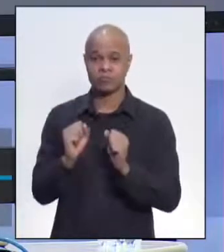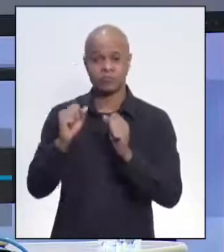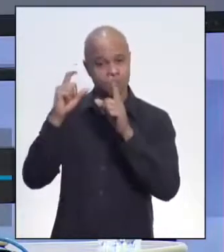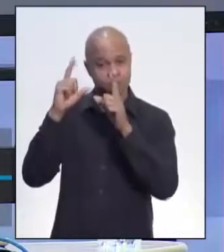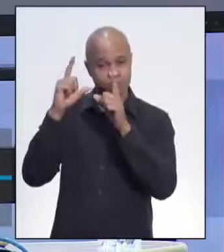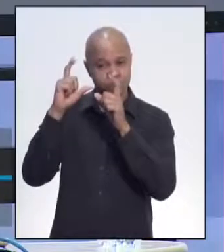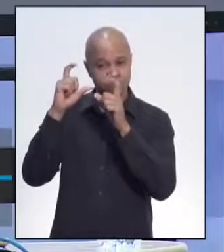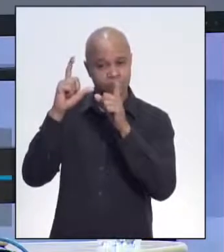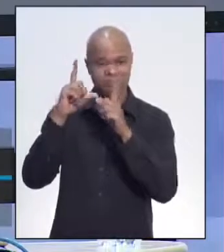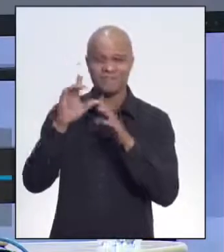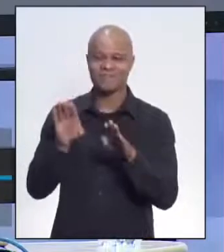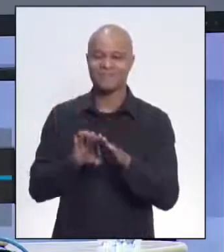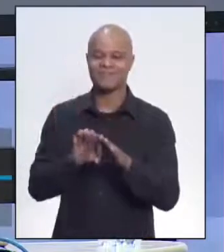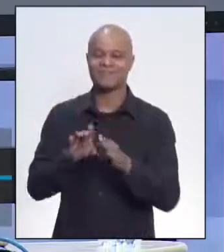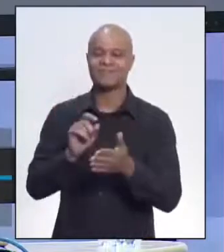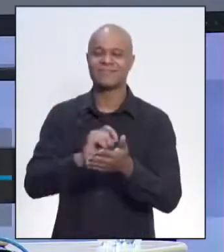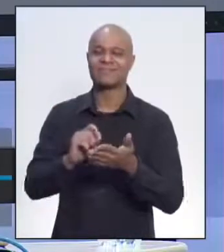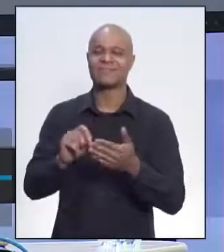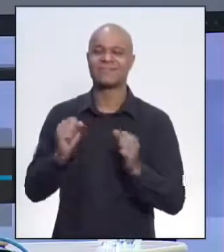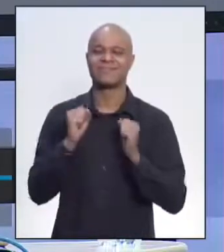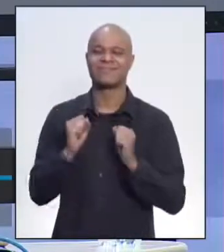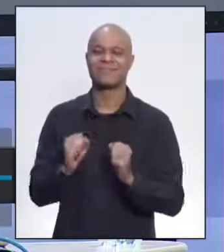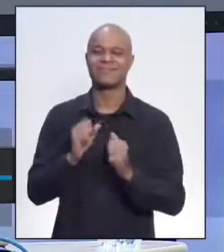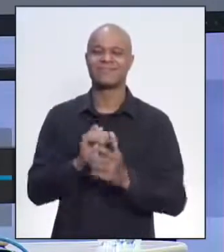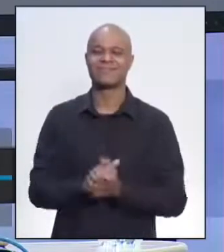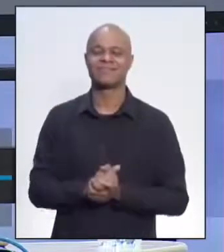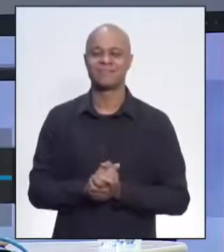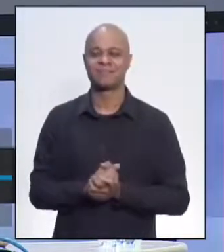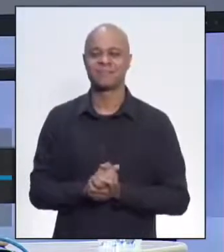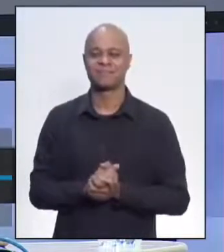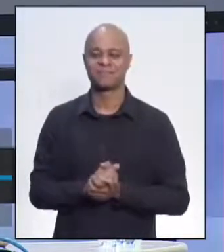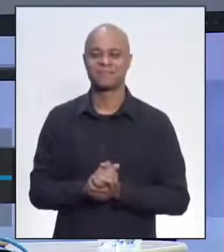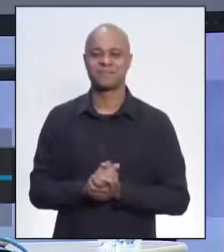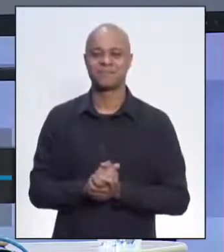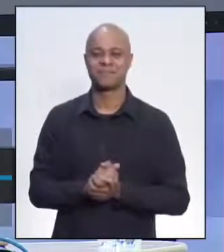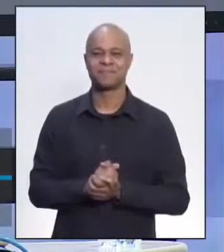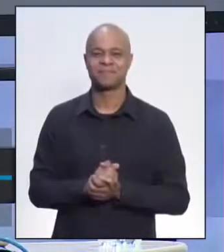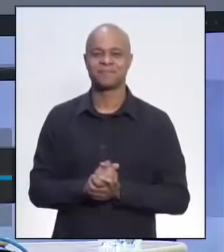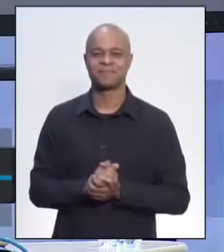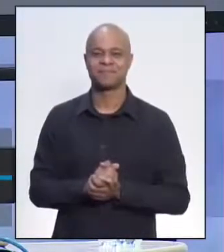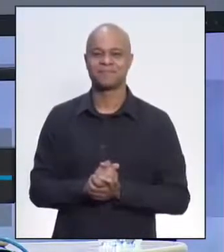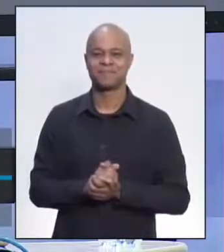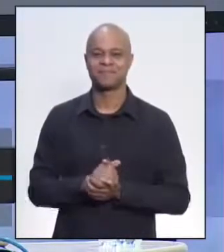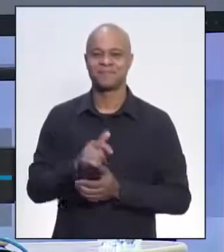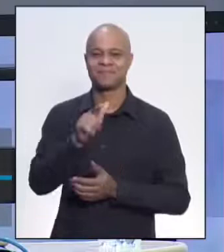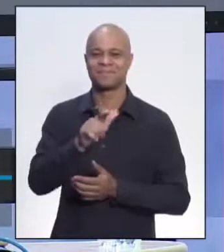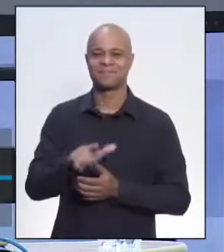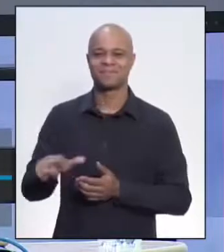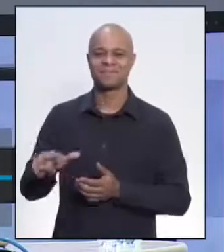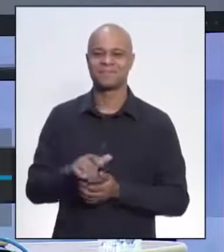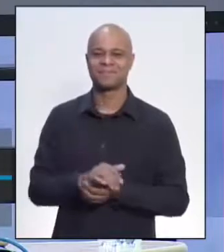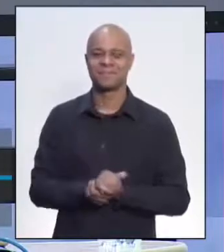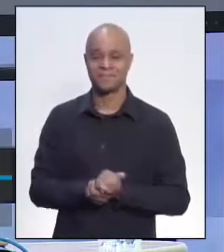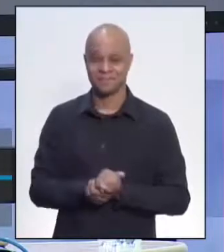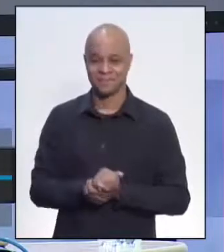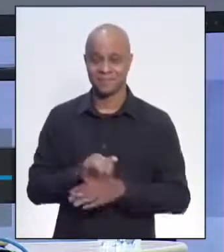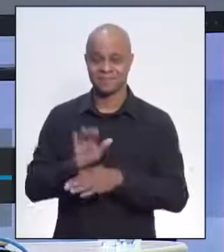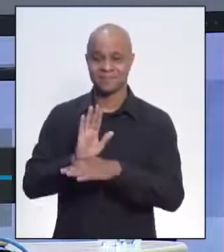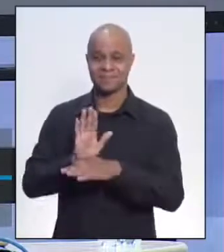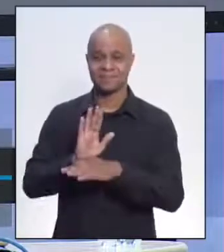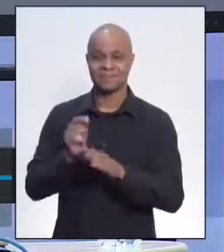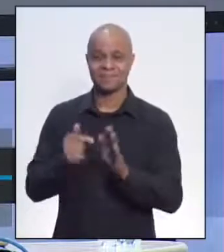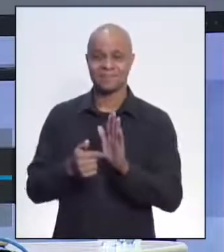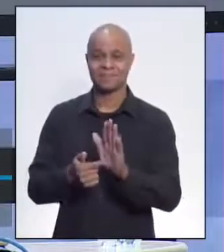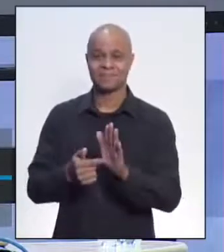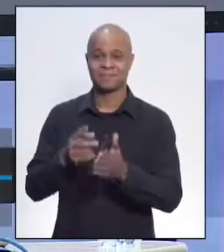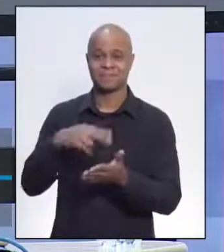pode escrever, por exemplo, tá? Vamos lá, vamos continuar a nossa aula. Agora eu trouxe um vídeo para vocês de